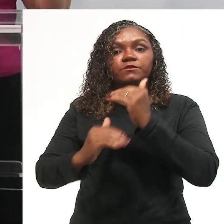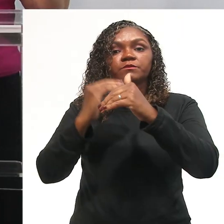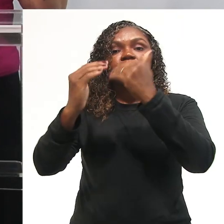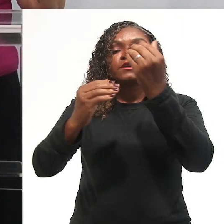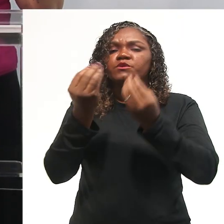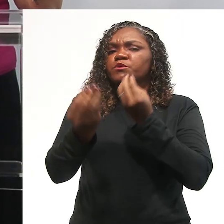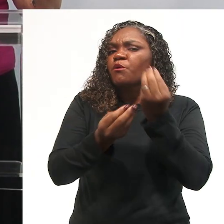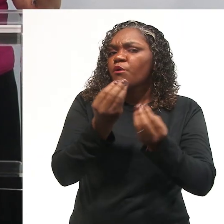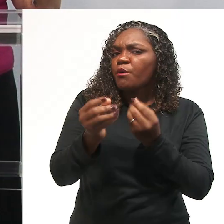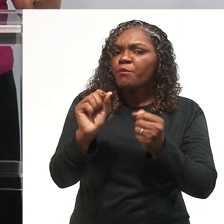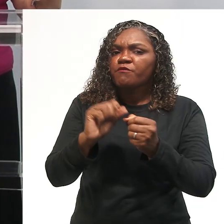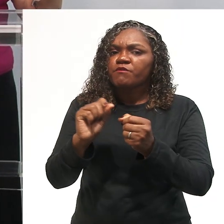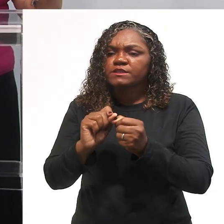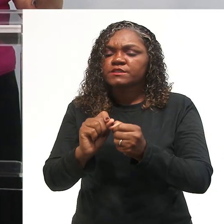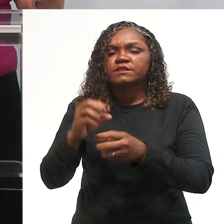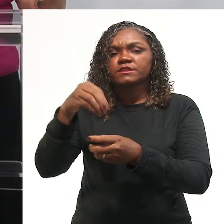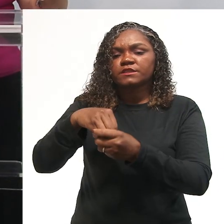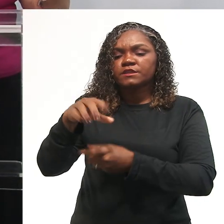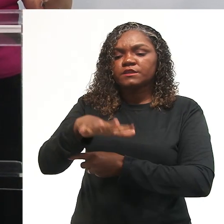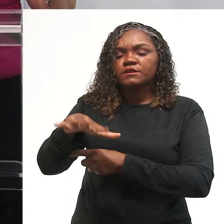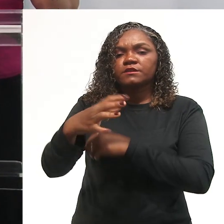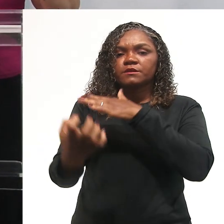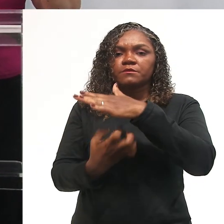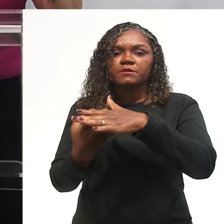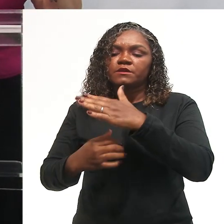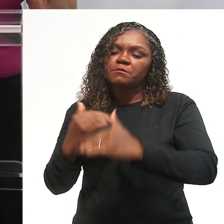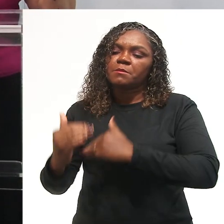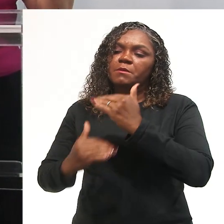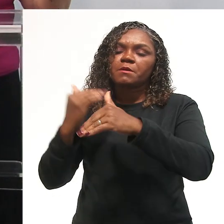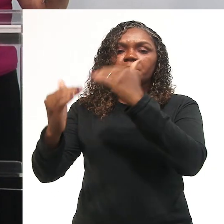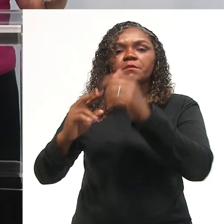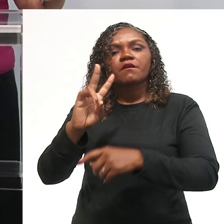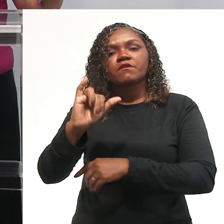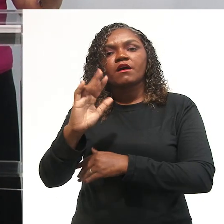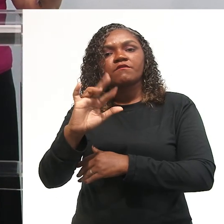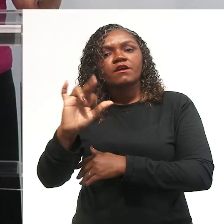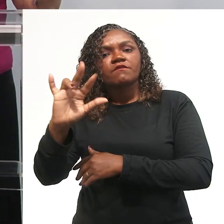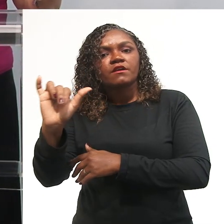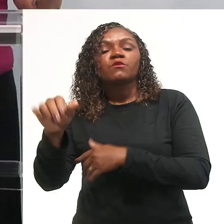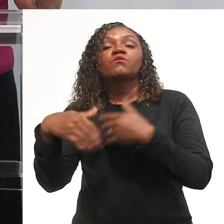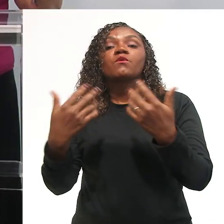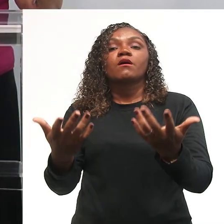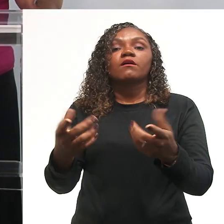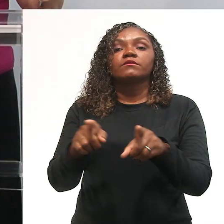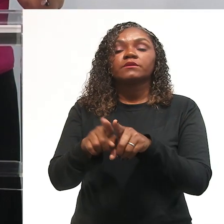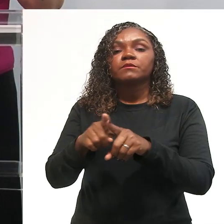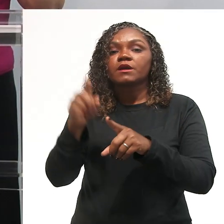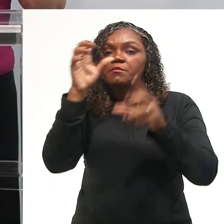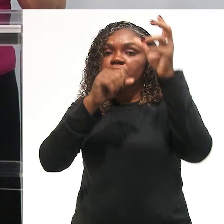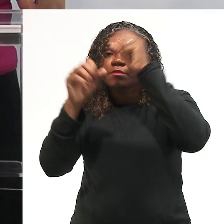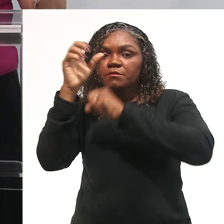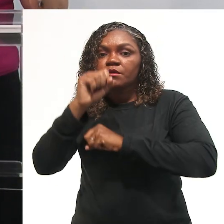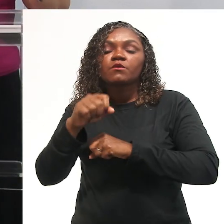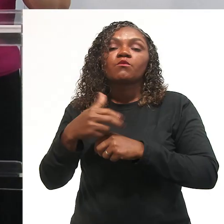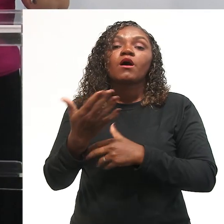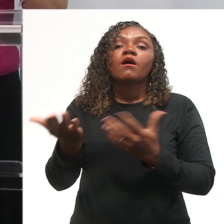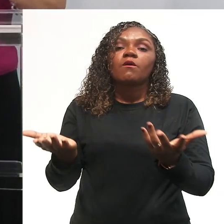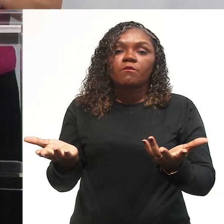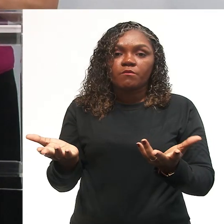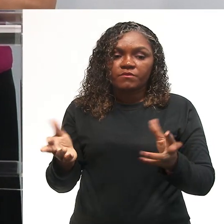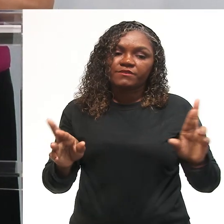elas vão crescer dentro da organização, que coisas novas que elas vão aprender. Então, é um